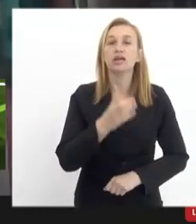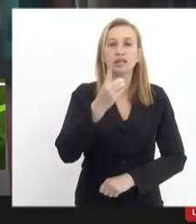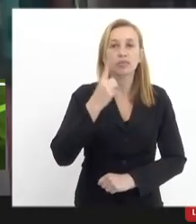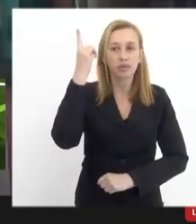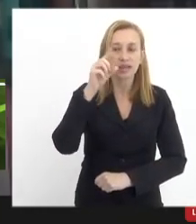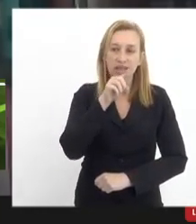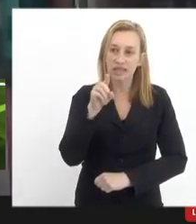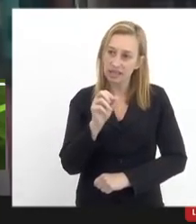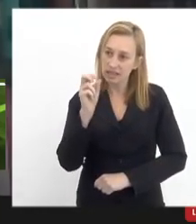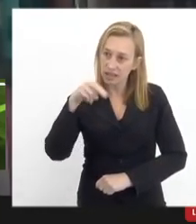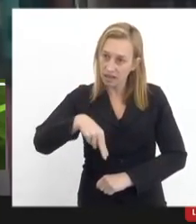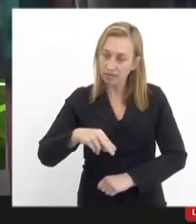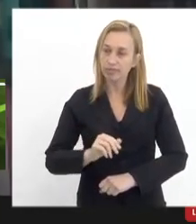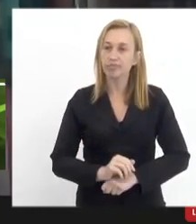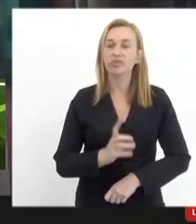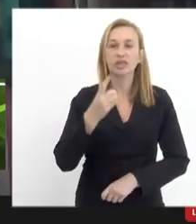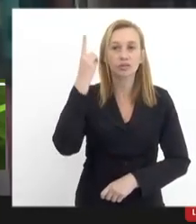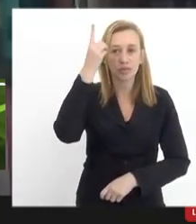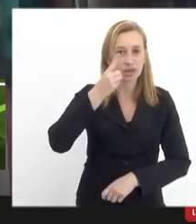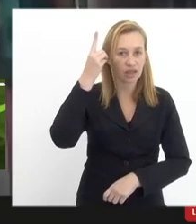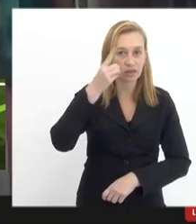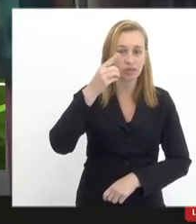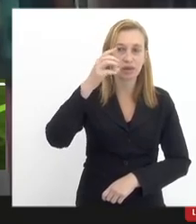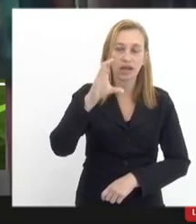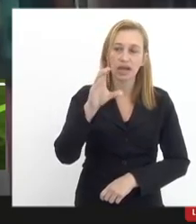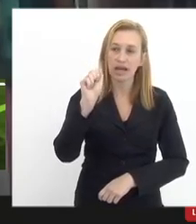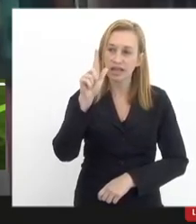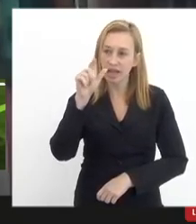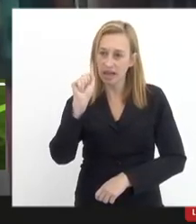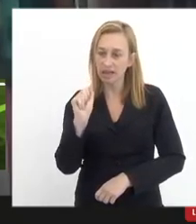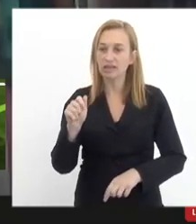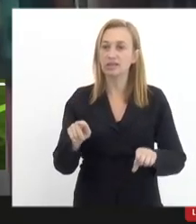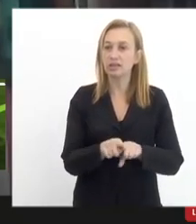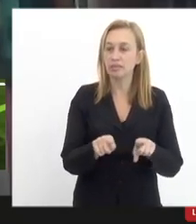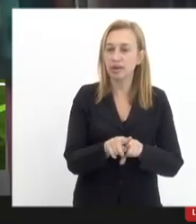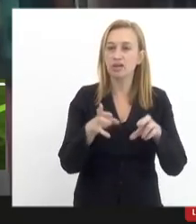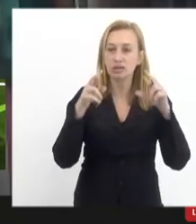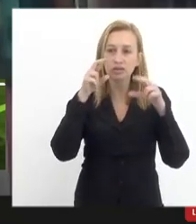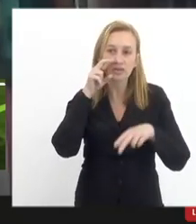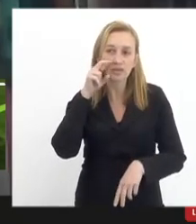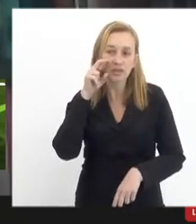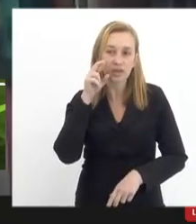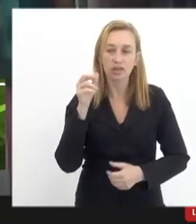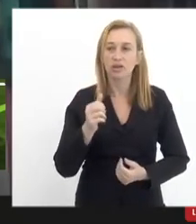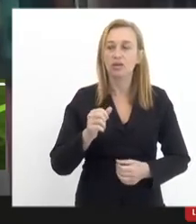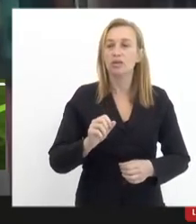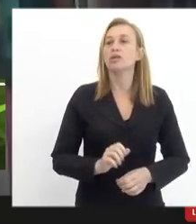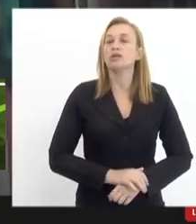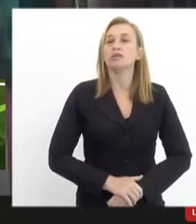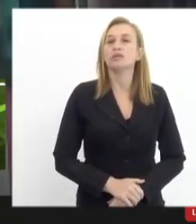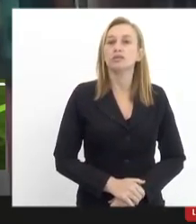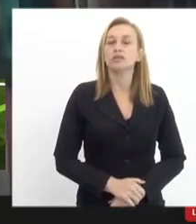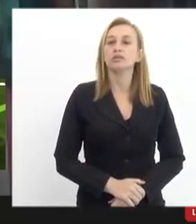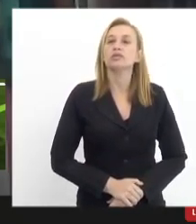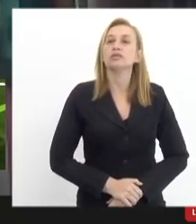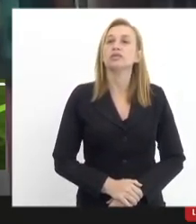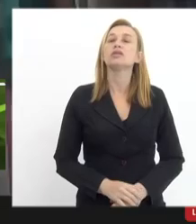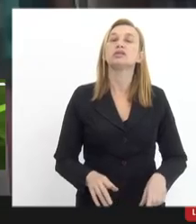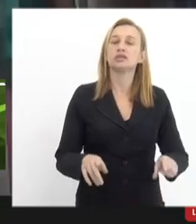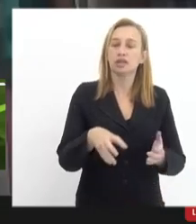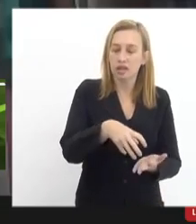Zeidan, deputado Márcio Canella e Rosenberg Rey, que são membros suplentes. Registro ainda